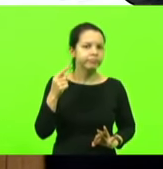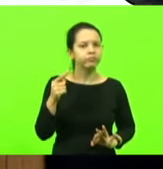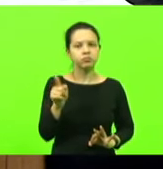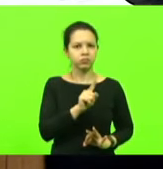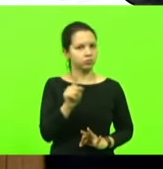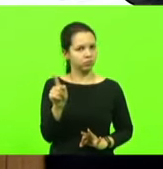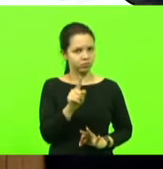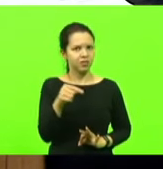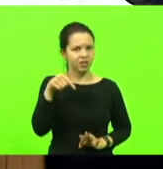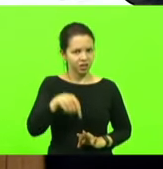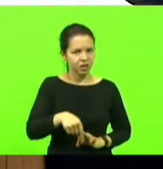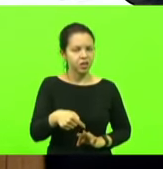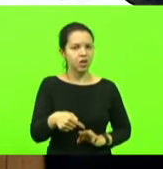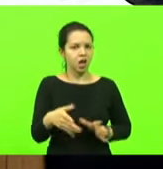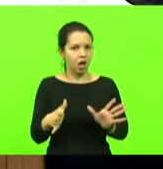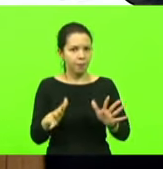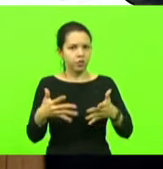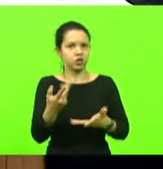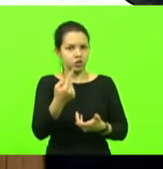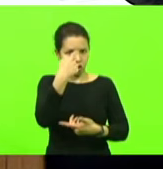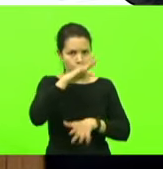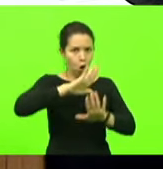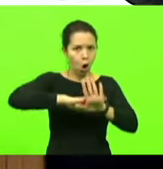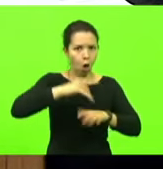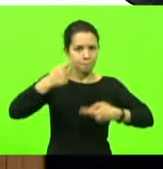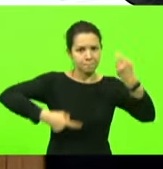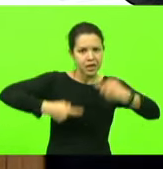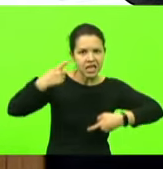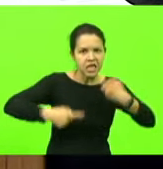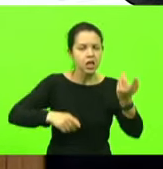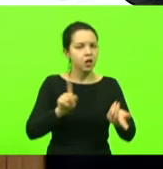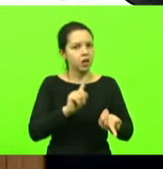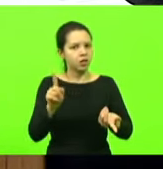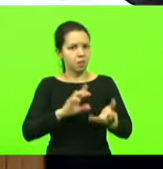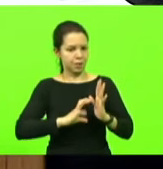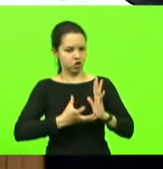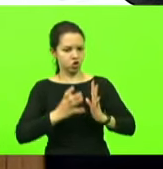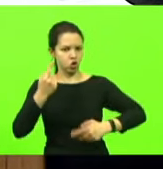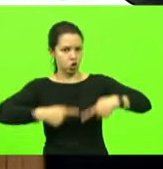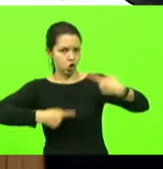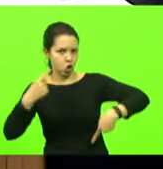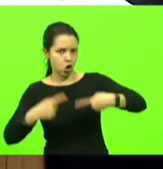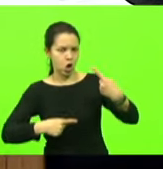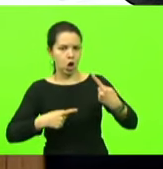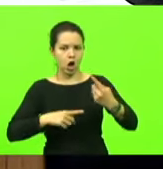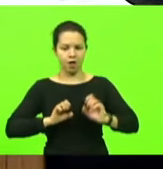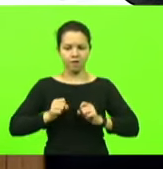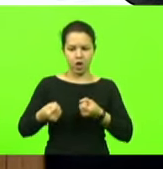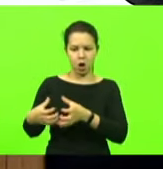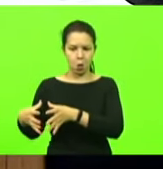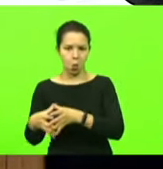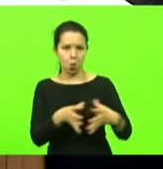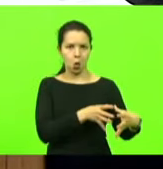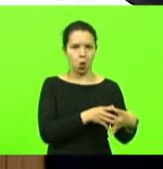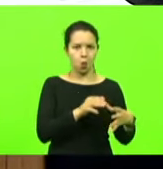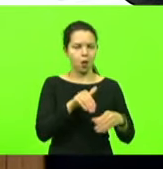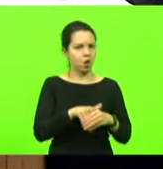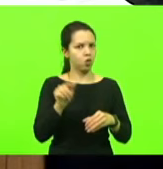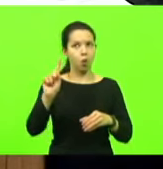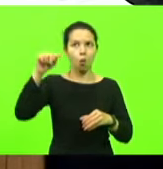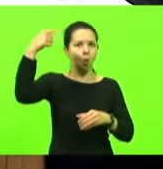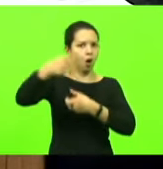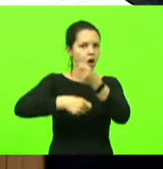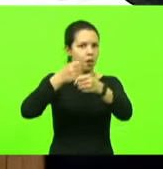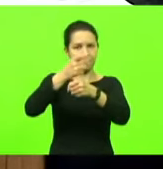uma briga ideológica, não é uma briga política ou partidária. Isso aqui não é defender partido A ou B, candidato A ou B. A eleição é ano que vem e as pessoas